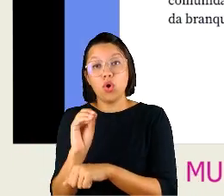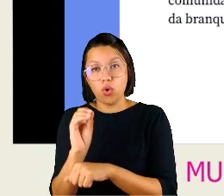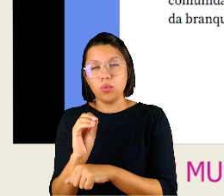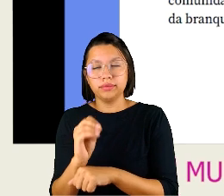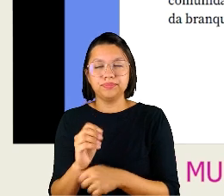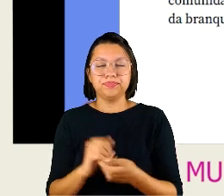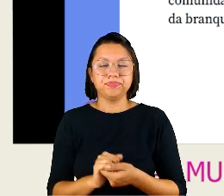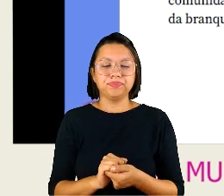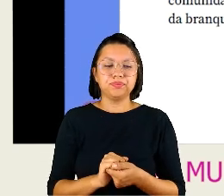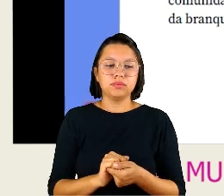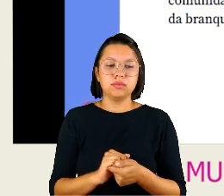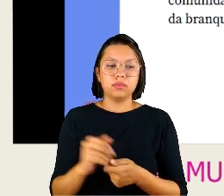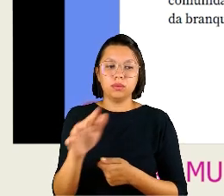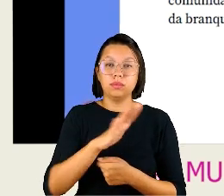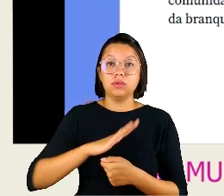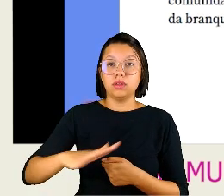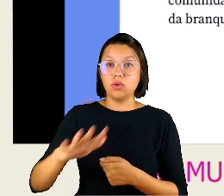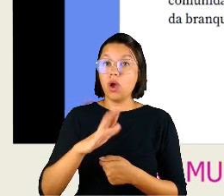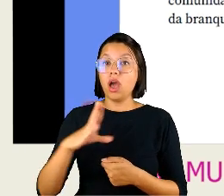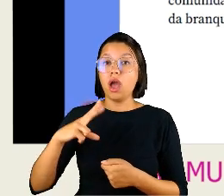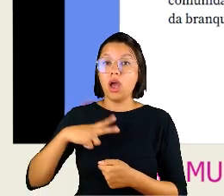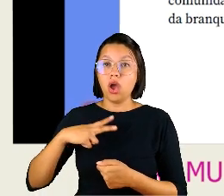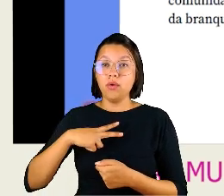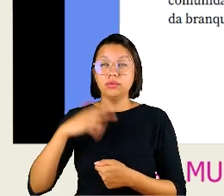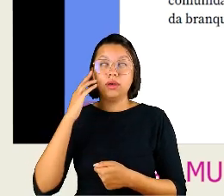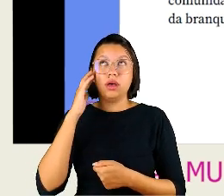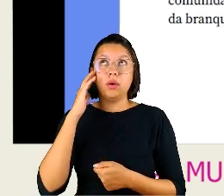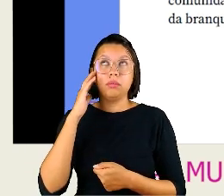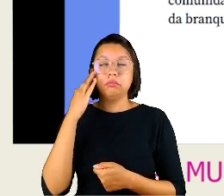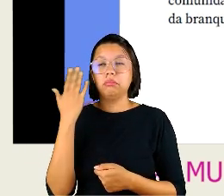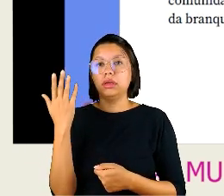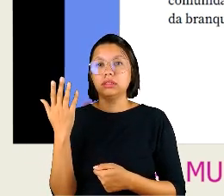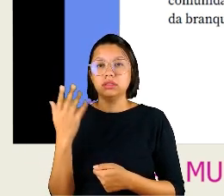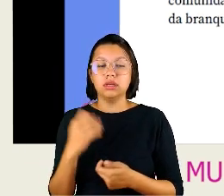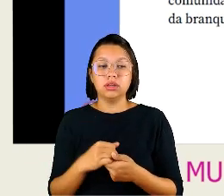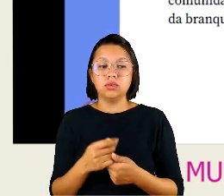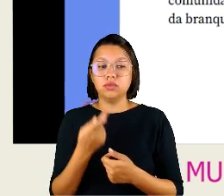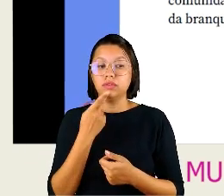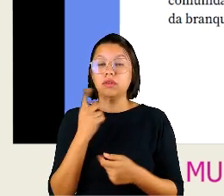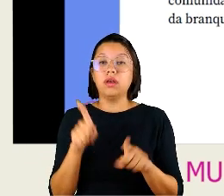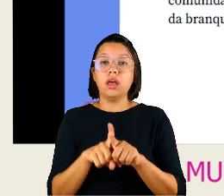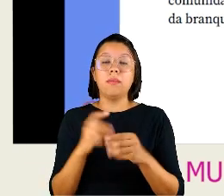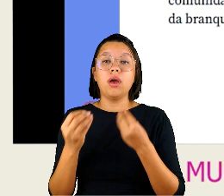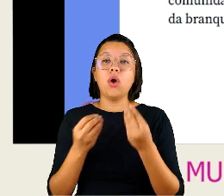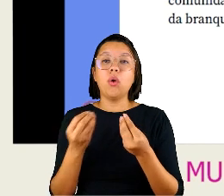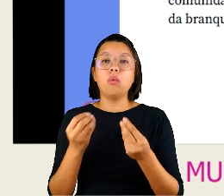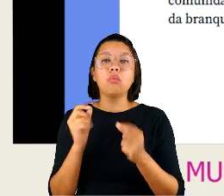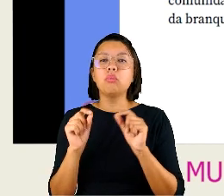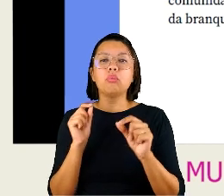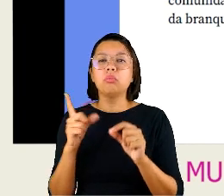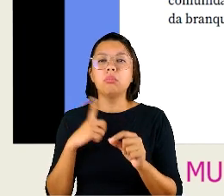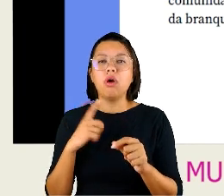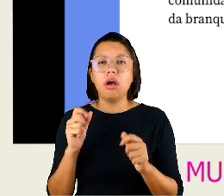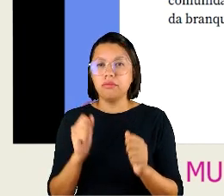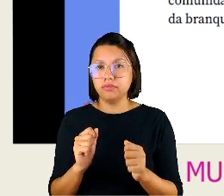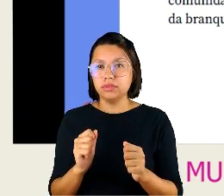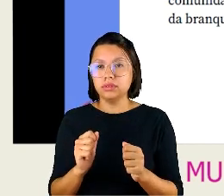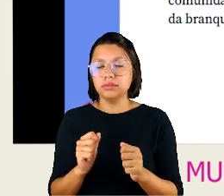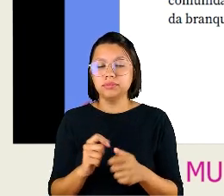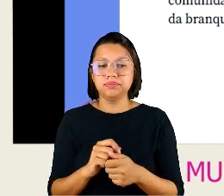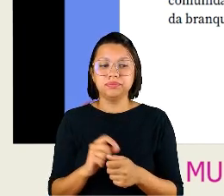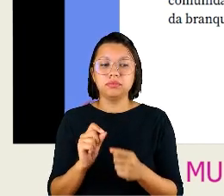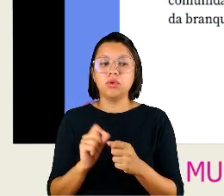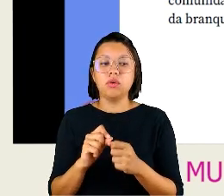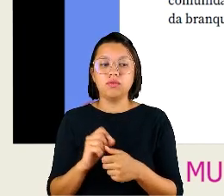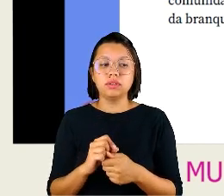E aí, na esfera bem individual, assim, pensando que aqui a gente está batendo um papo também sobre o que a gente pode fazer, tem várias coisas, né,